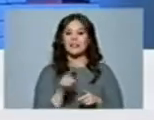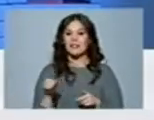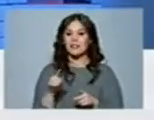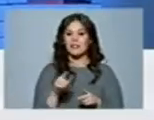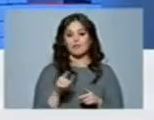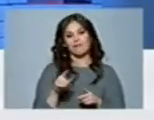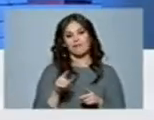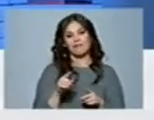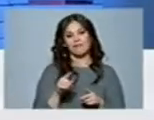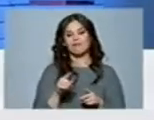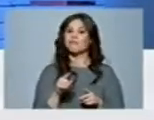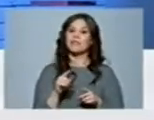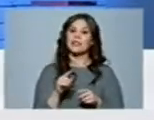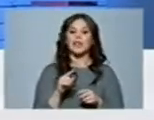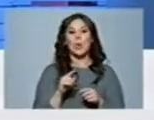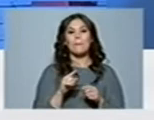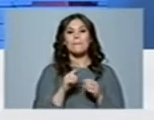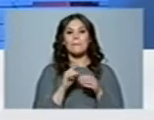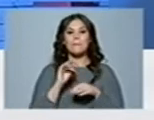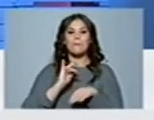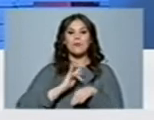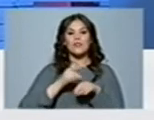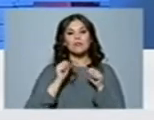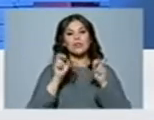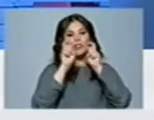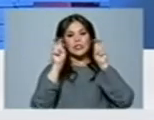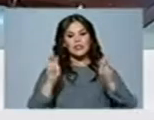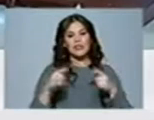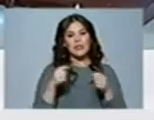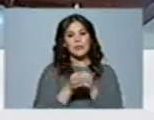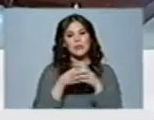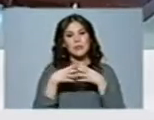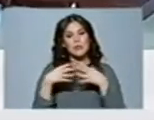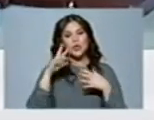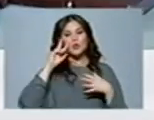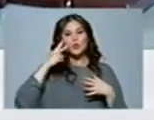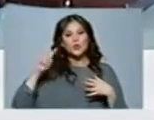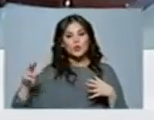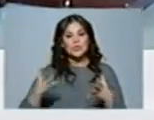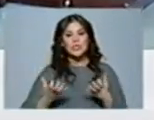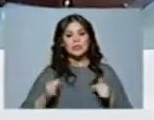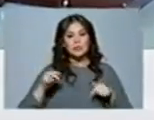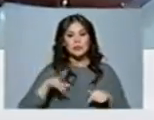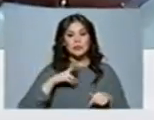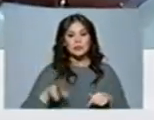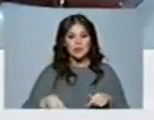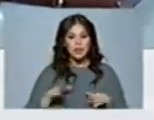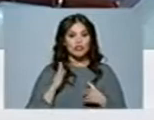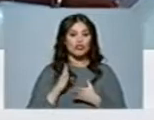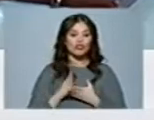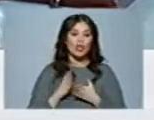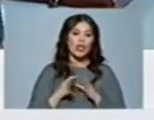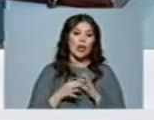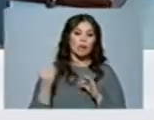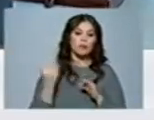necessários profissionais devidamente qualificados para o número crescente de turistas que recebemos em Portugal, não apenas no